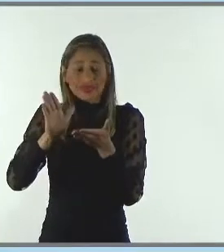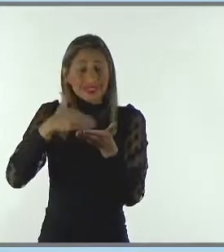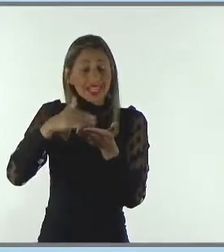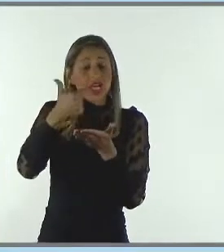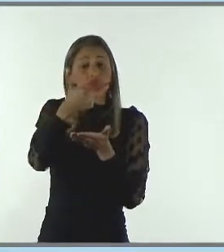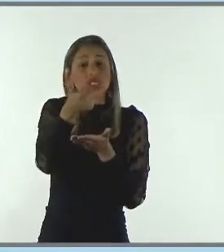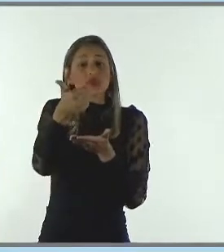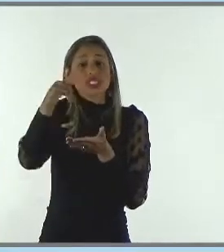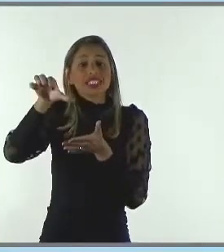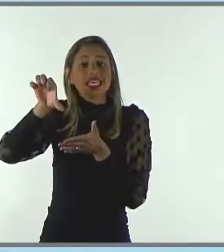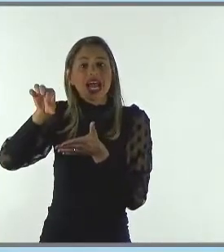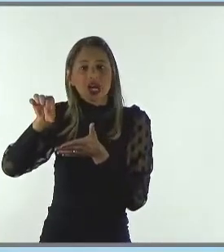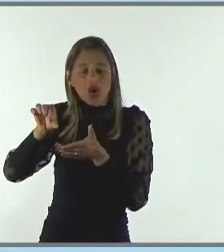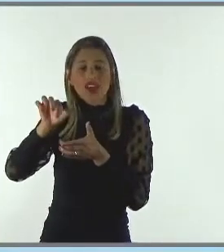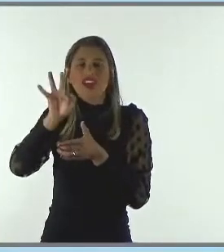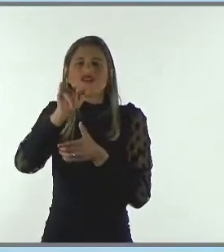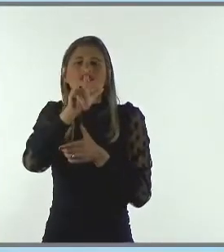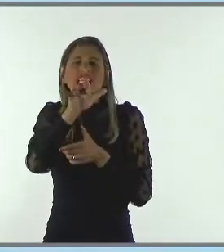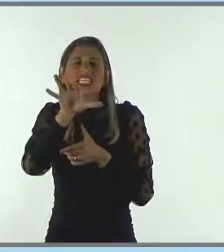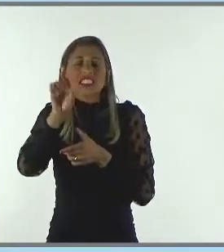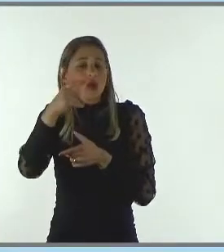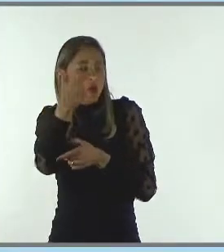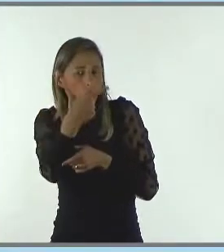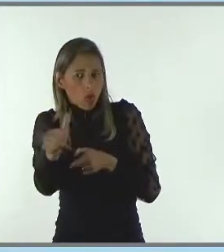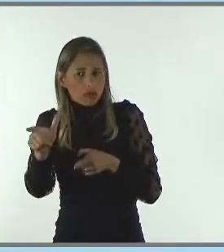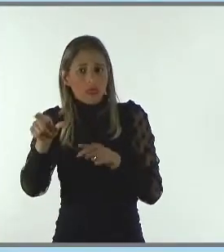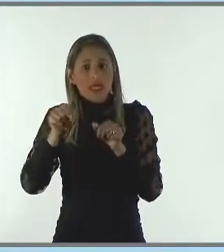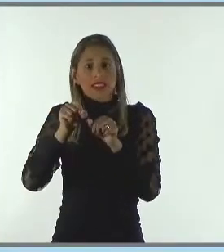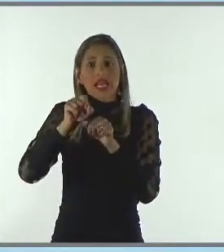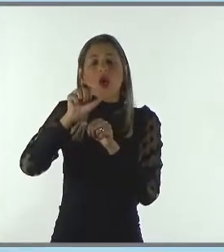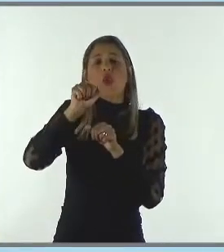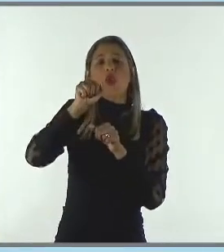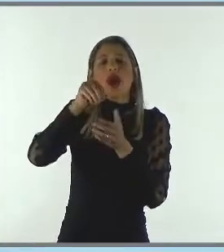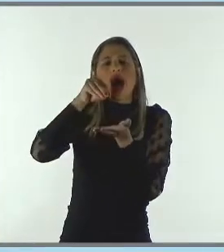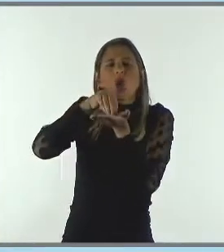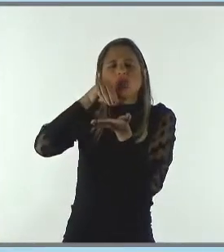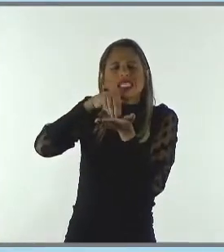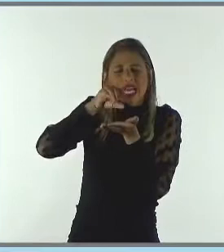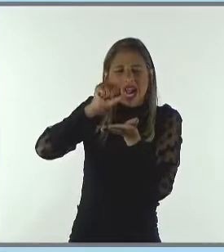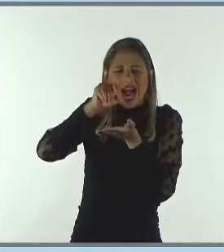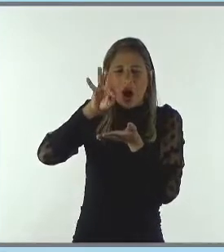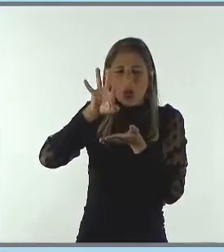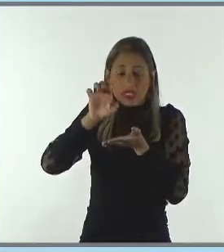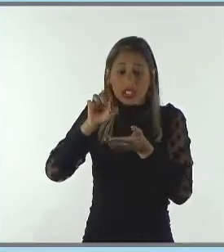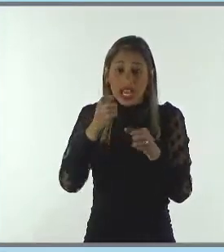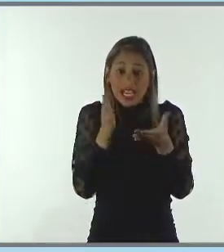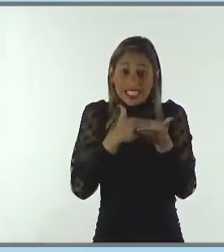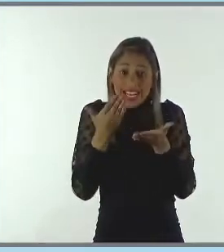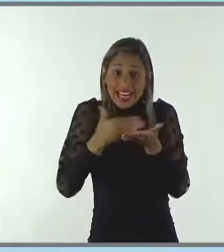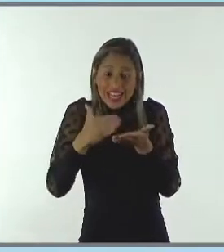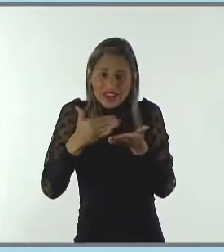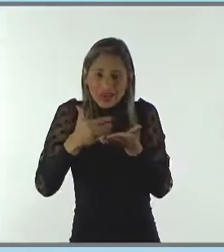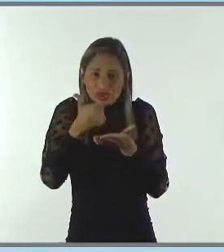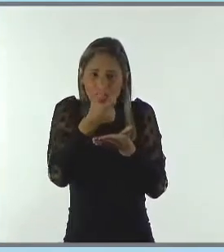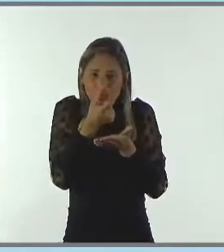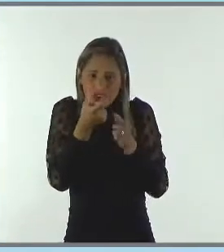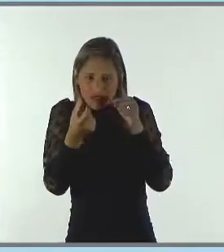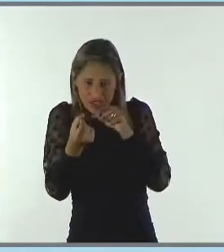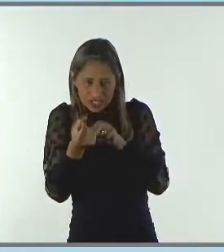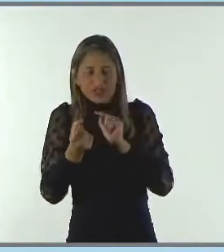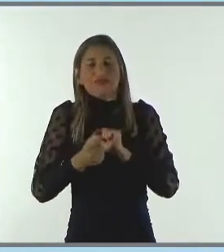e na obra de ficção dele, entre outros, tem O Ausente, esses são todos livros de 2020, e a gente